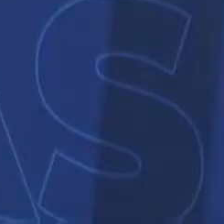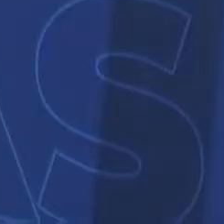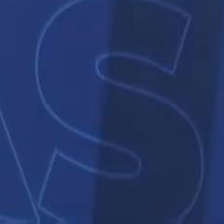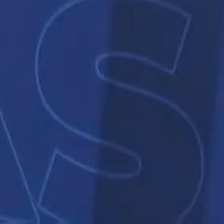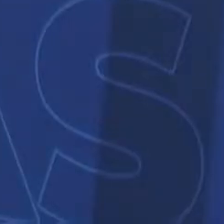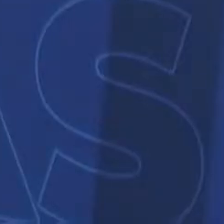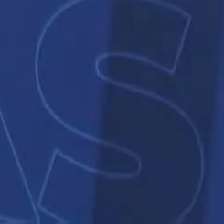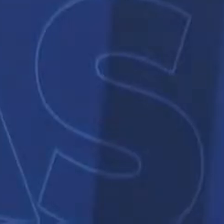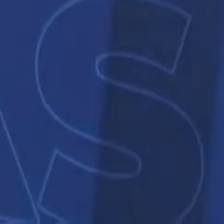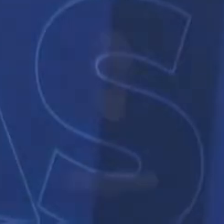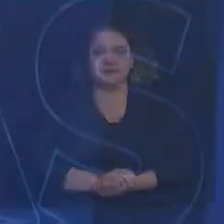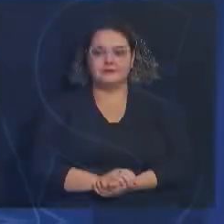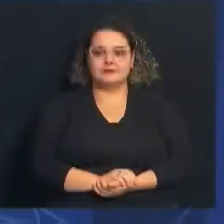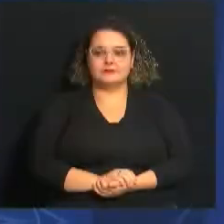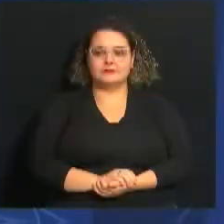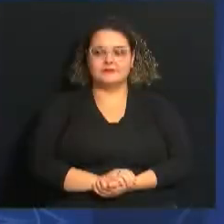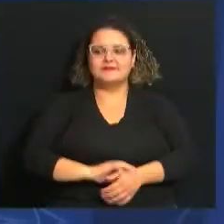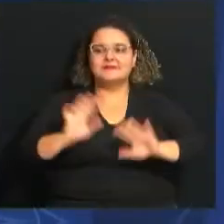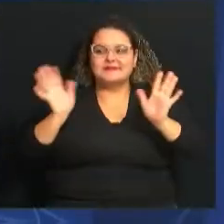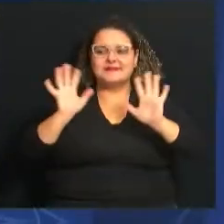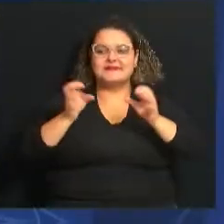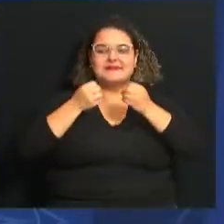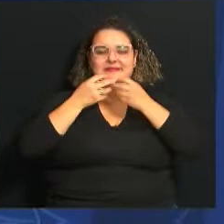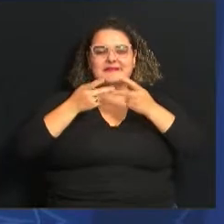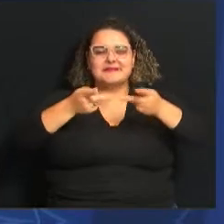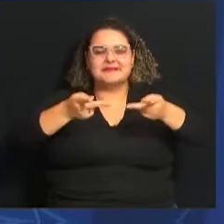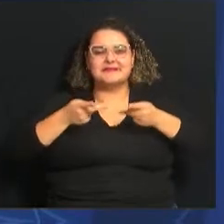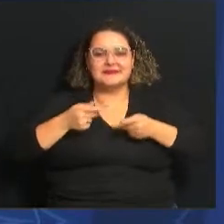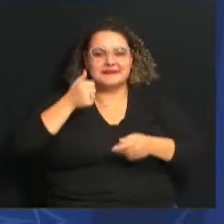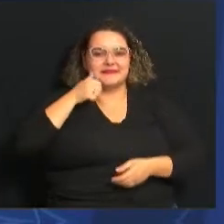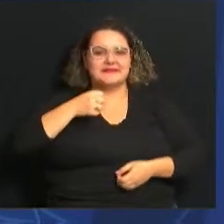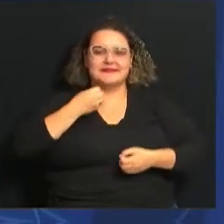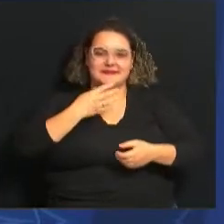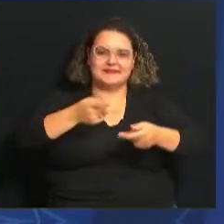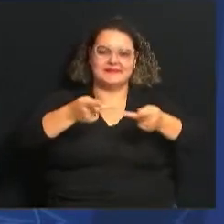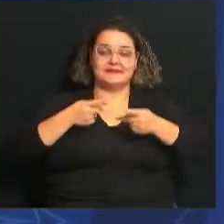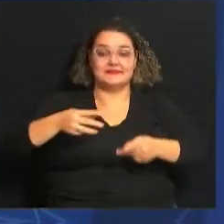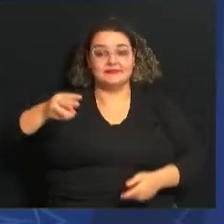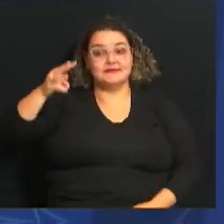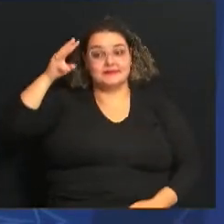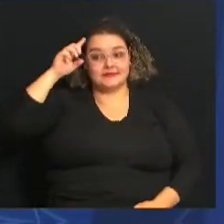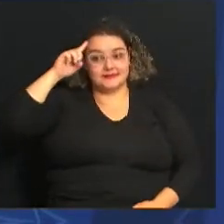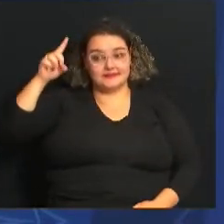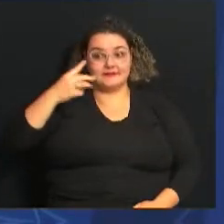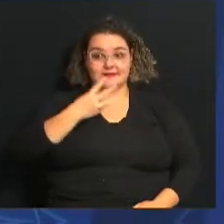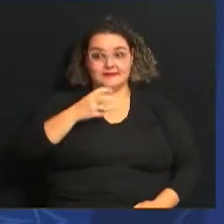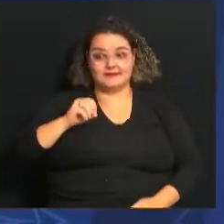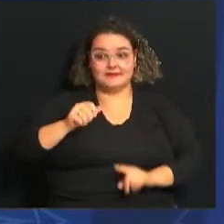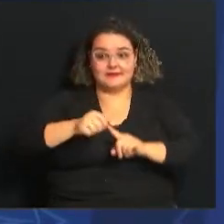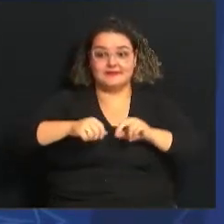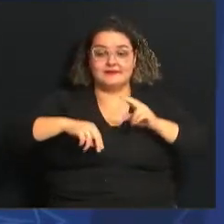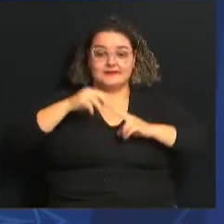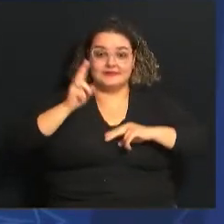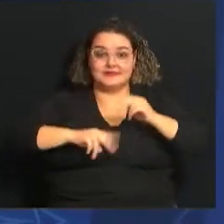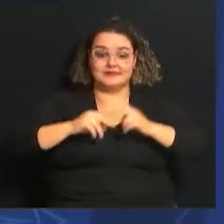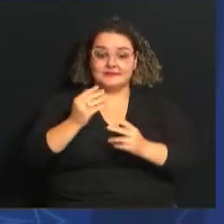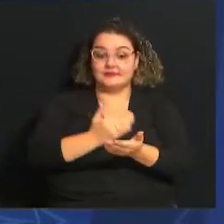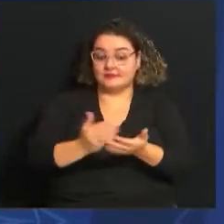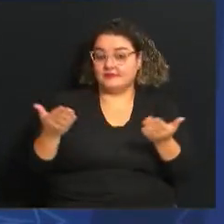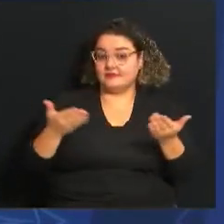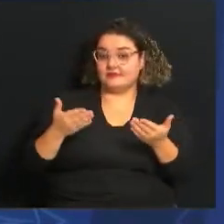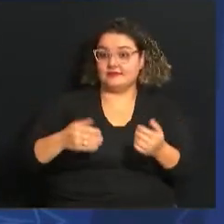Olá, seja bem-vinda, seja bem-vindo. Quinta-feira, 30 de junho de 2022. Começa agora o